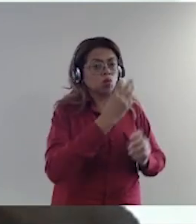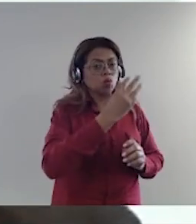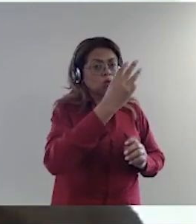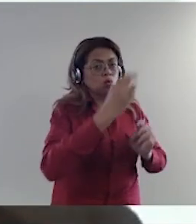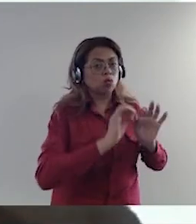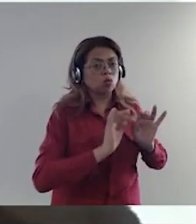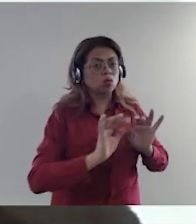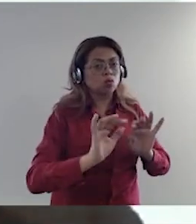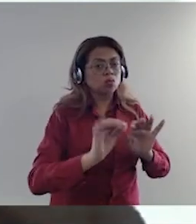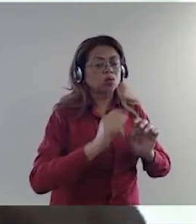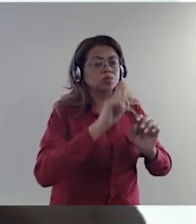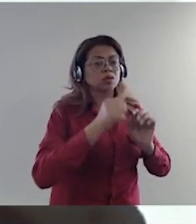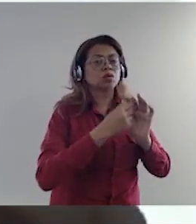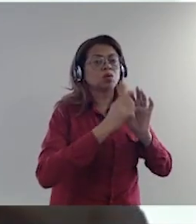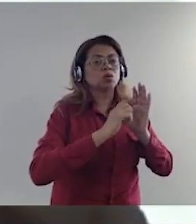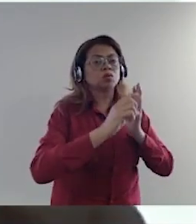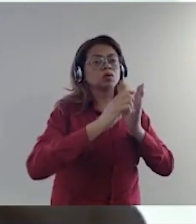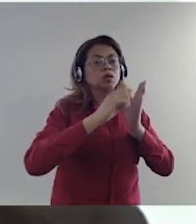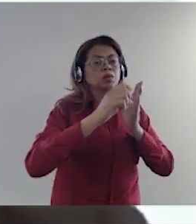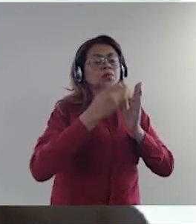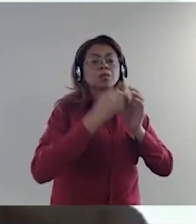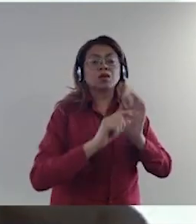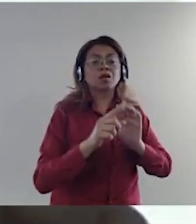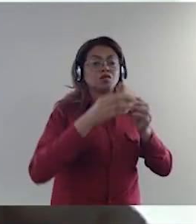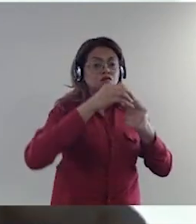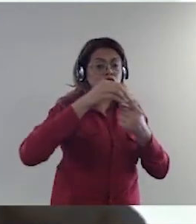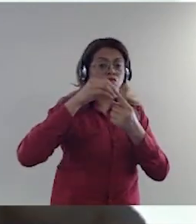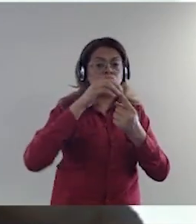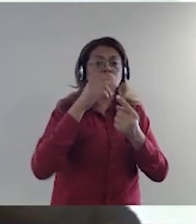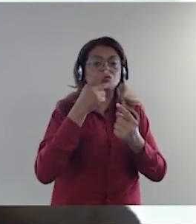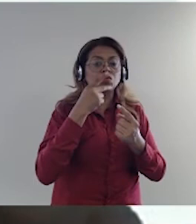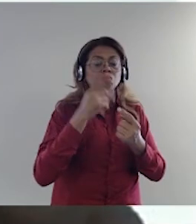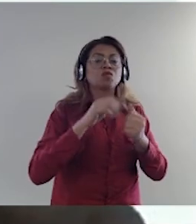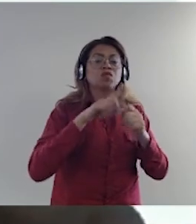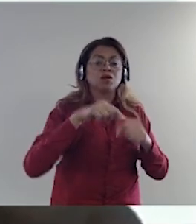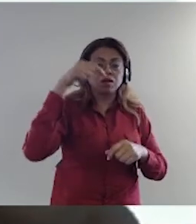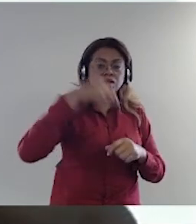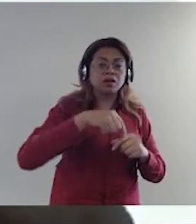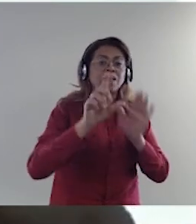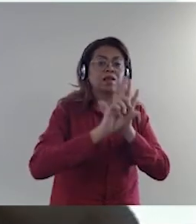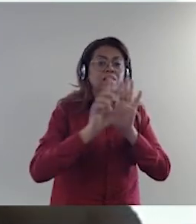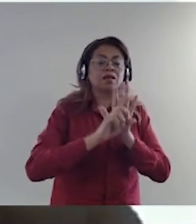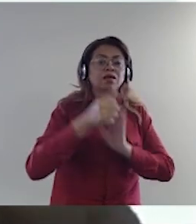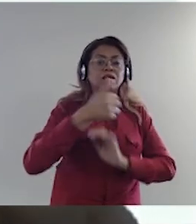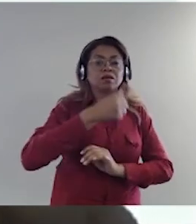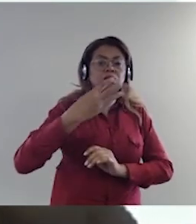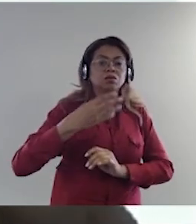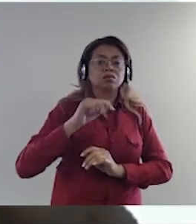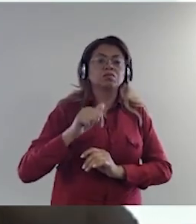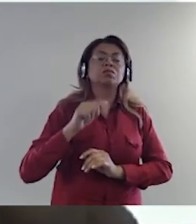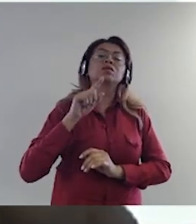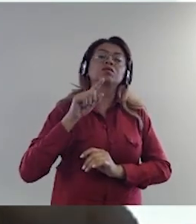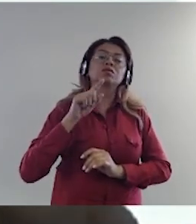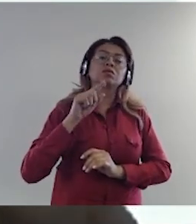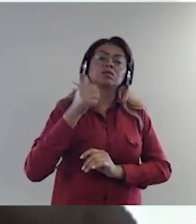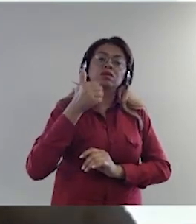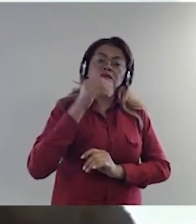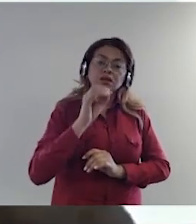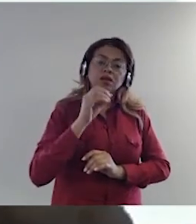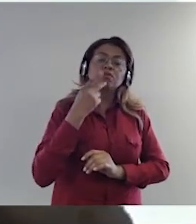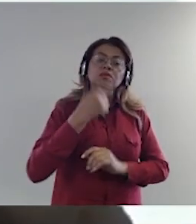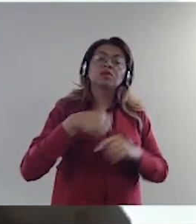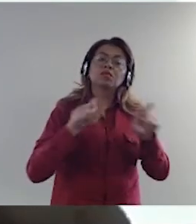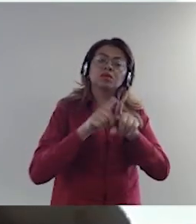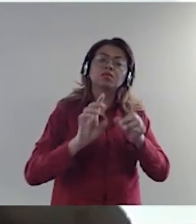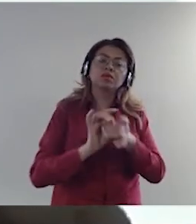Né? E o parágrafo único do mesmo artigo 12 da Lei 14.010 permite que a